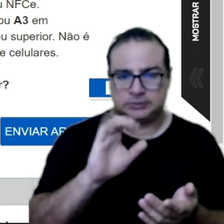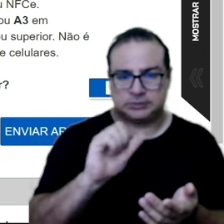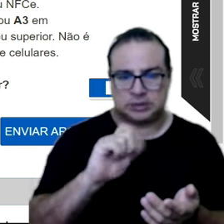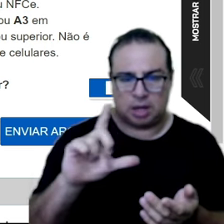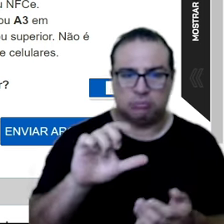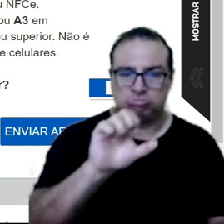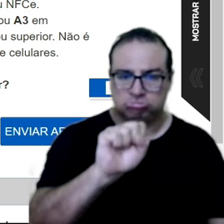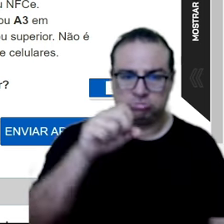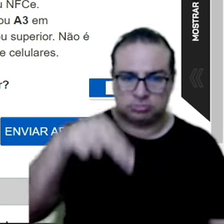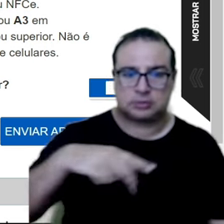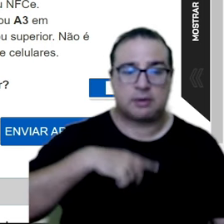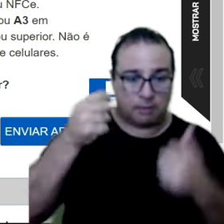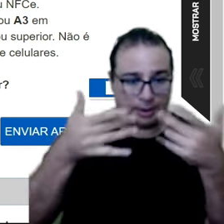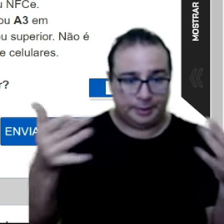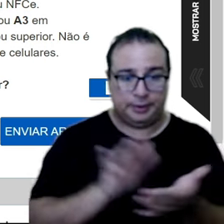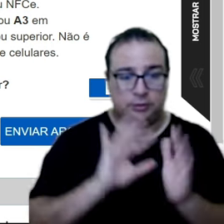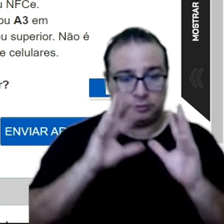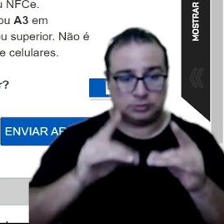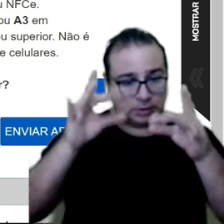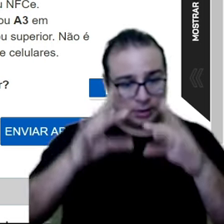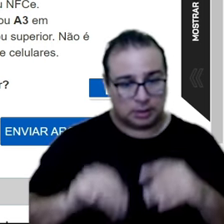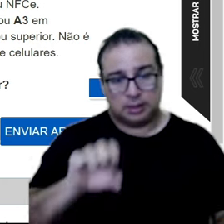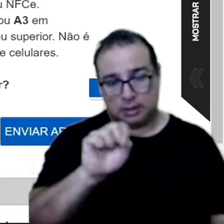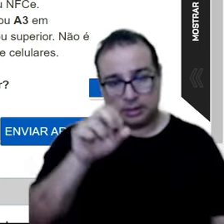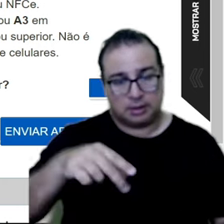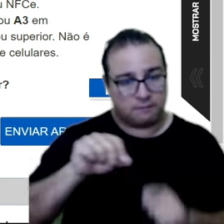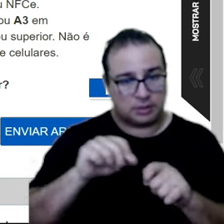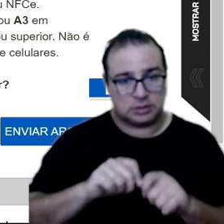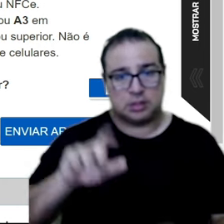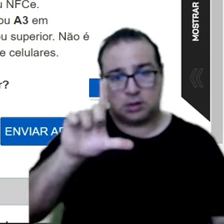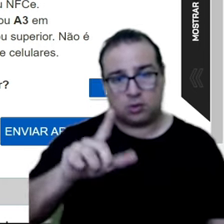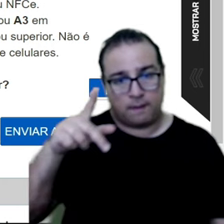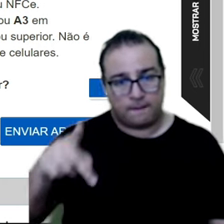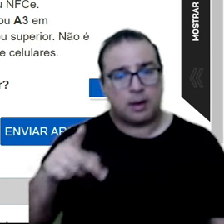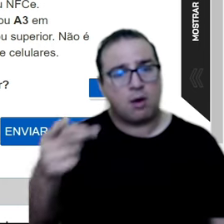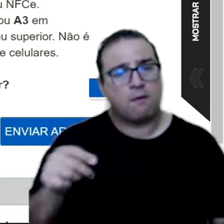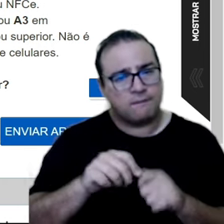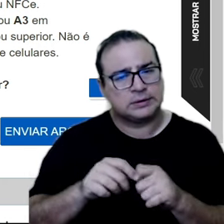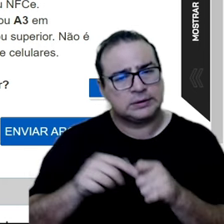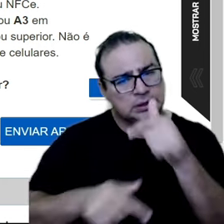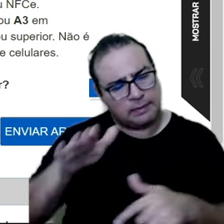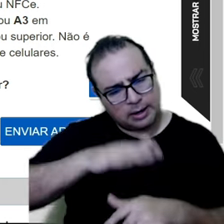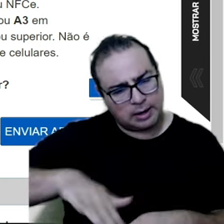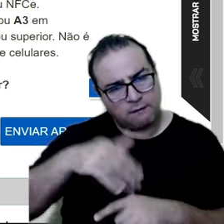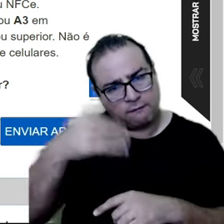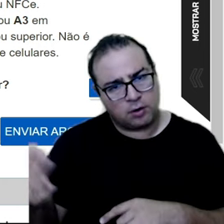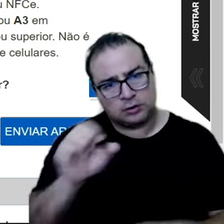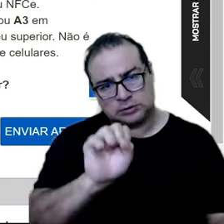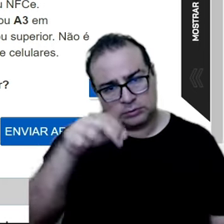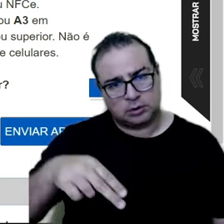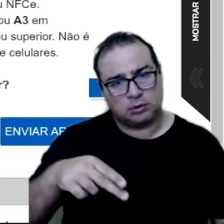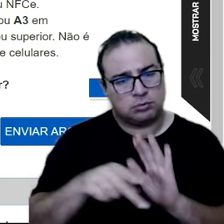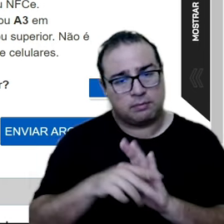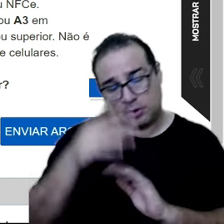gente vai falar sobre a parte do Simples Nacional depois eu vou voltar e mexer aqui no lucro presumido que é quem atua né fora do Simples Nacional